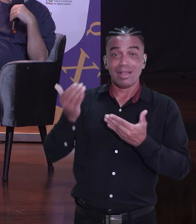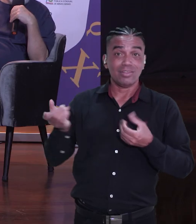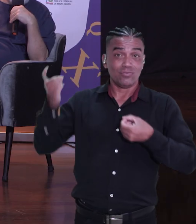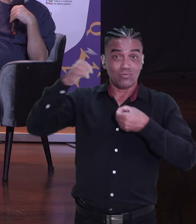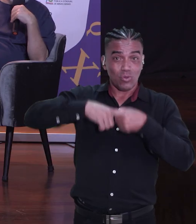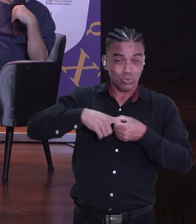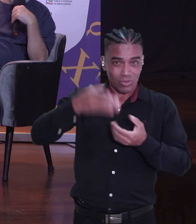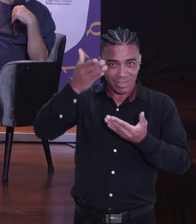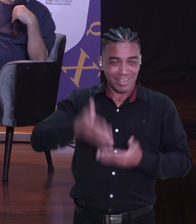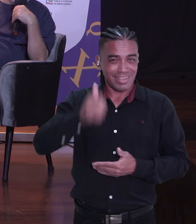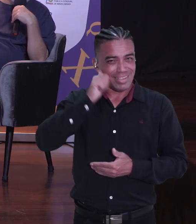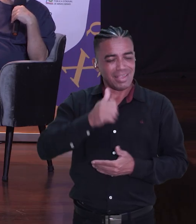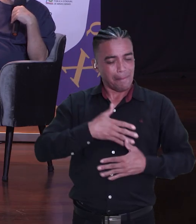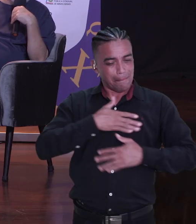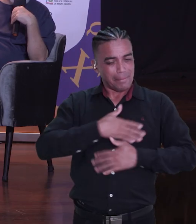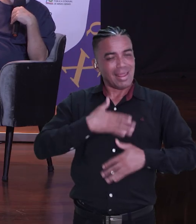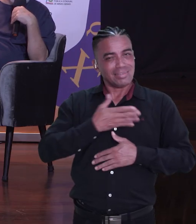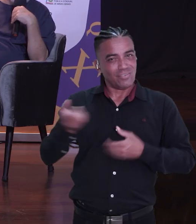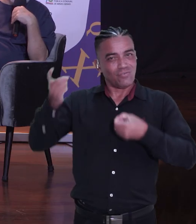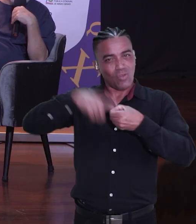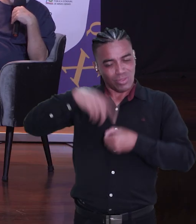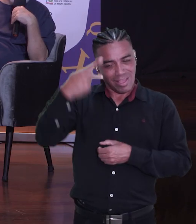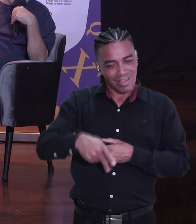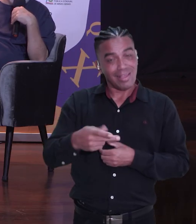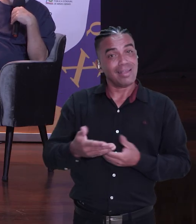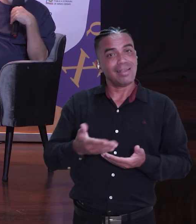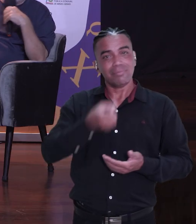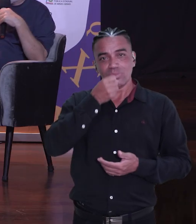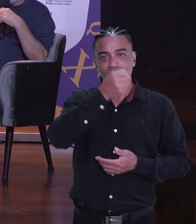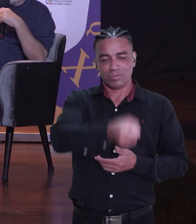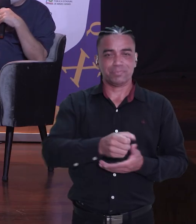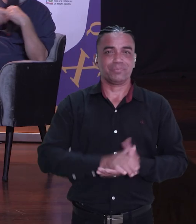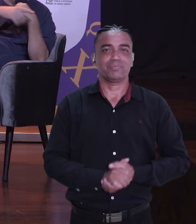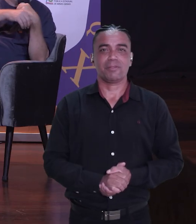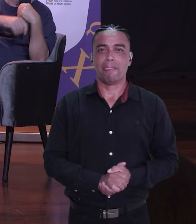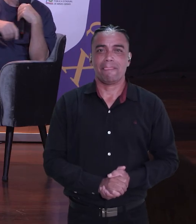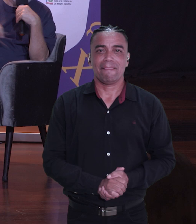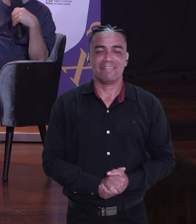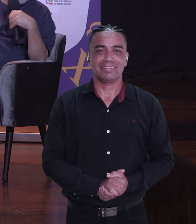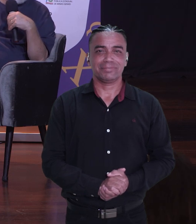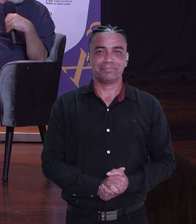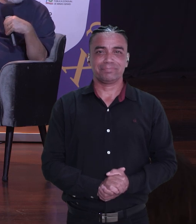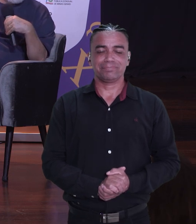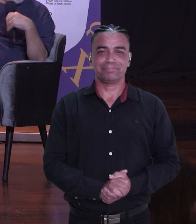Muito obrigado por ela ter voltado aqui. Prazer receber a senhora, viu? Por favor, microfone.